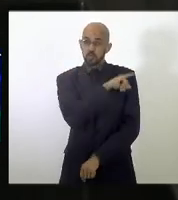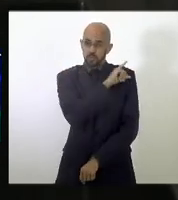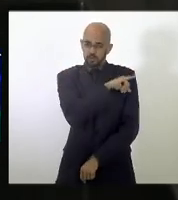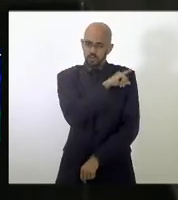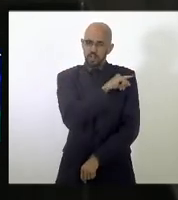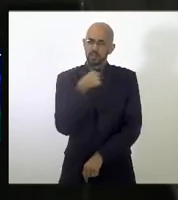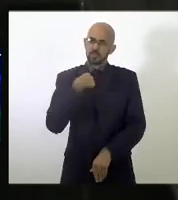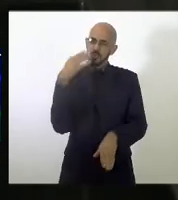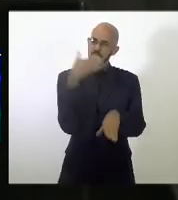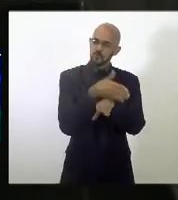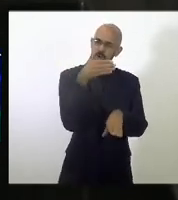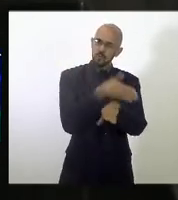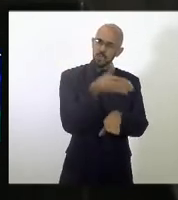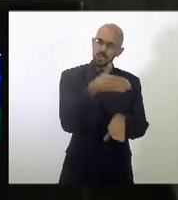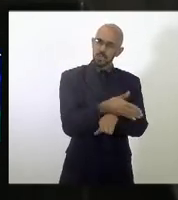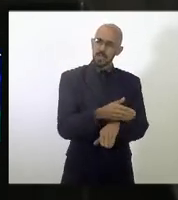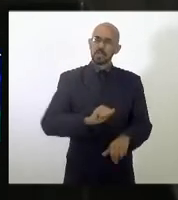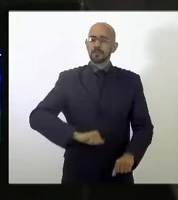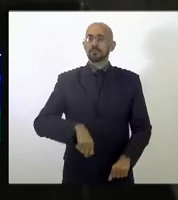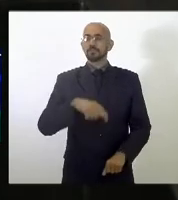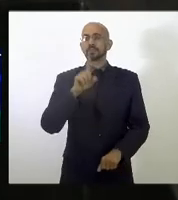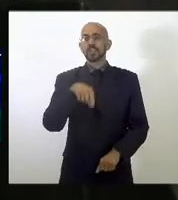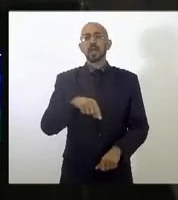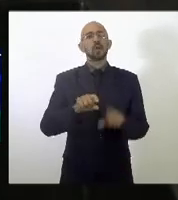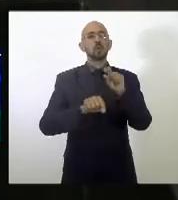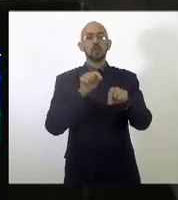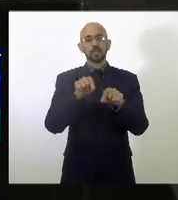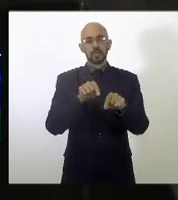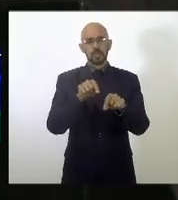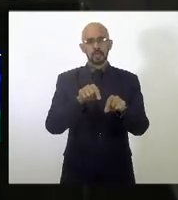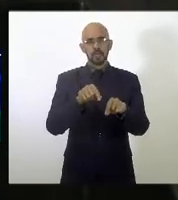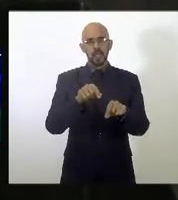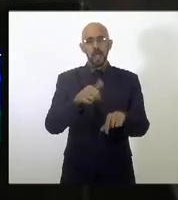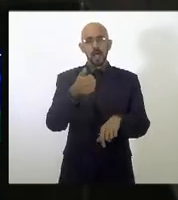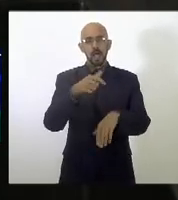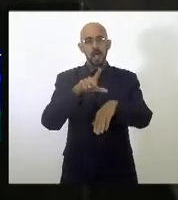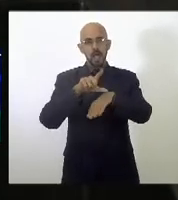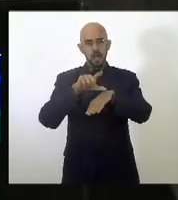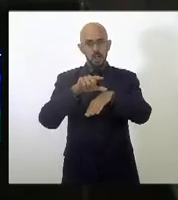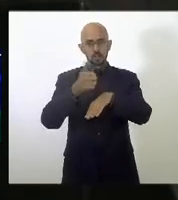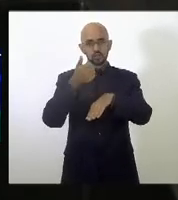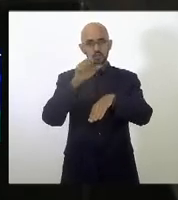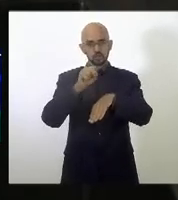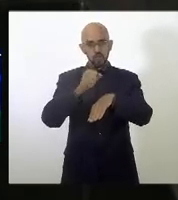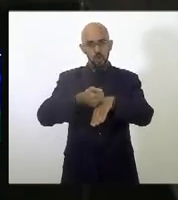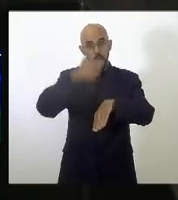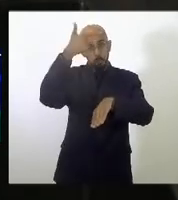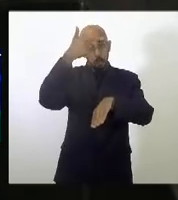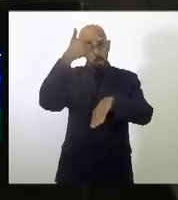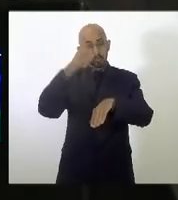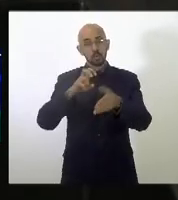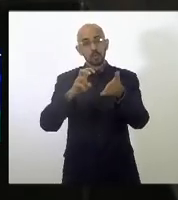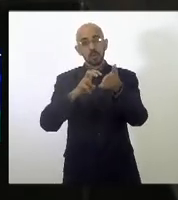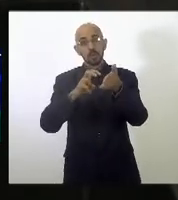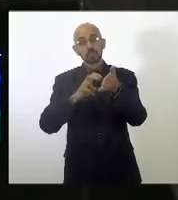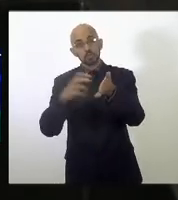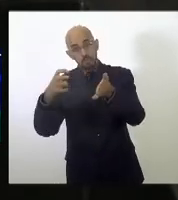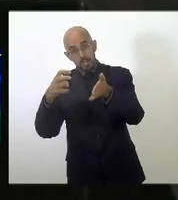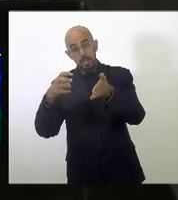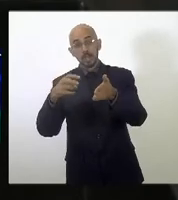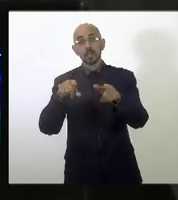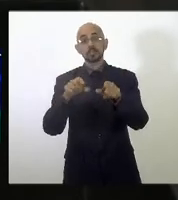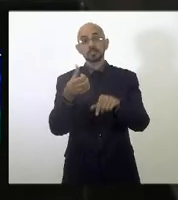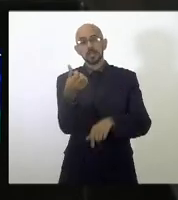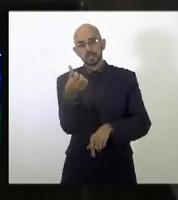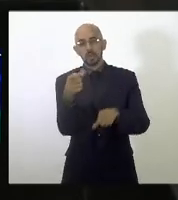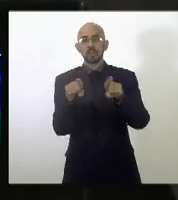jovem, que às 18 horas e às 6 horas da manhã tocava a Ave Maria